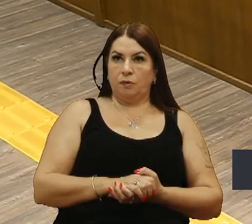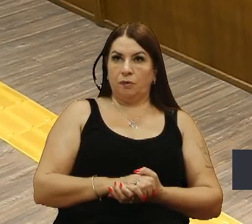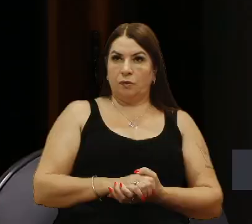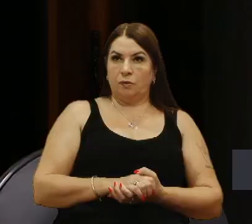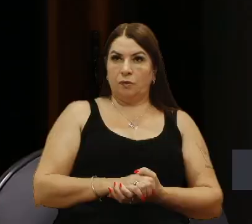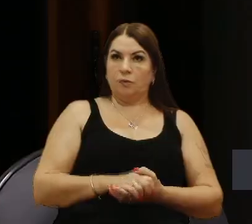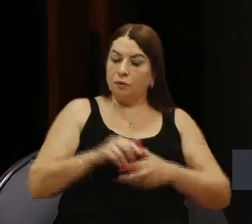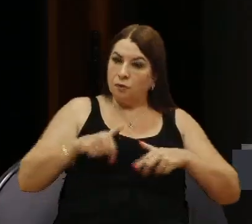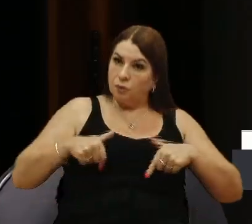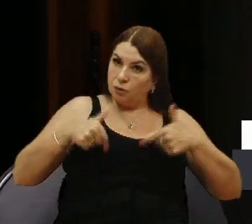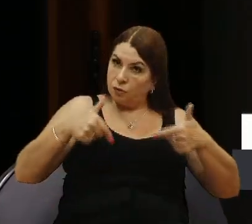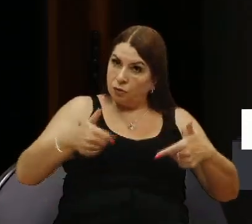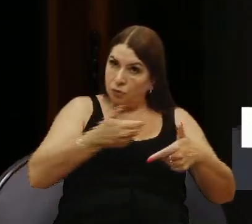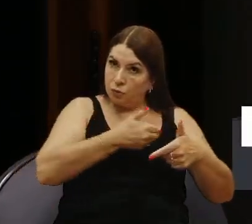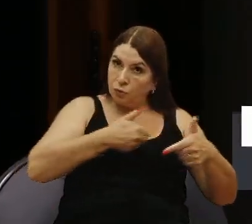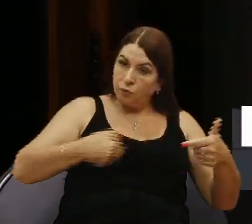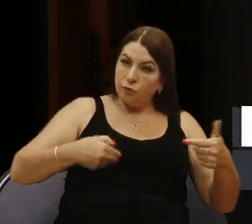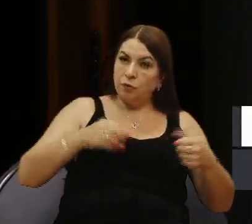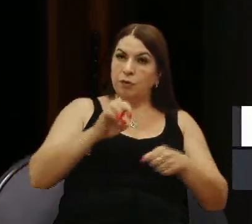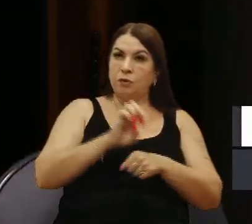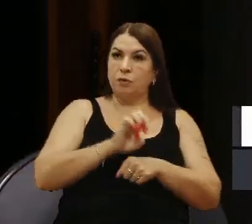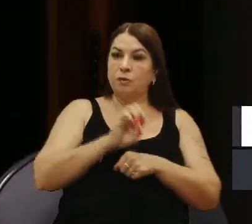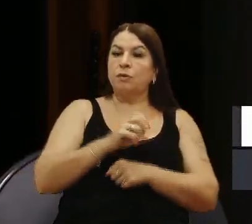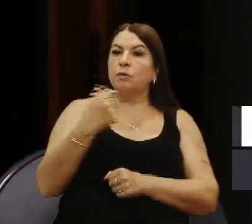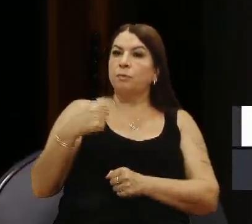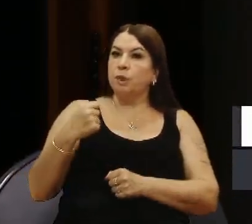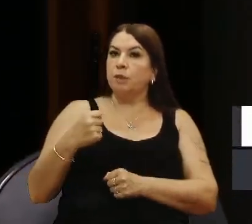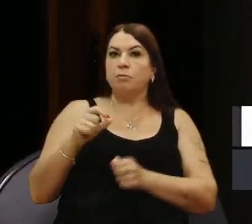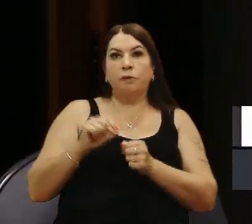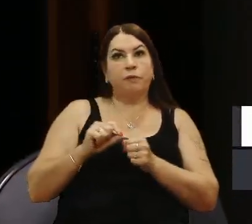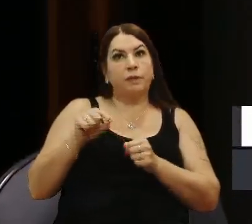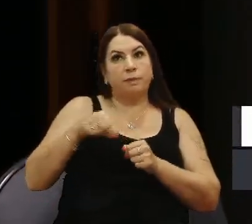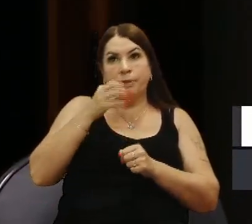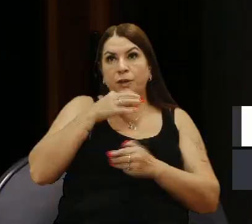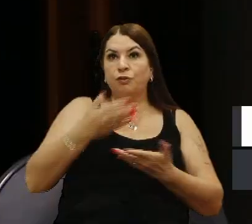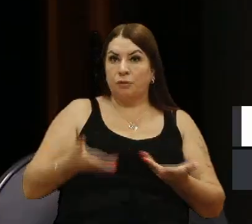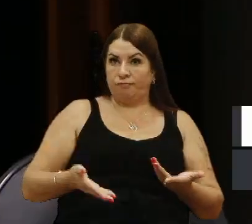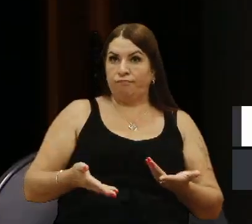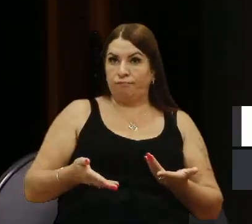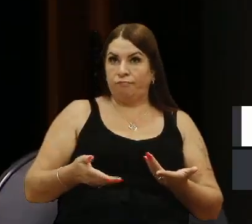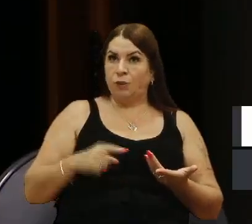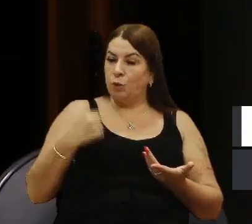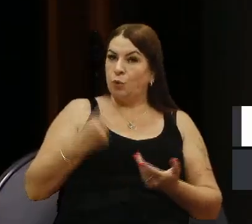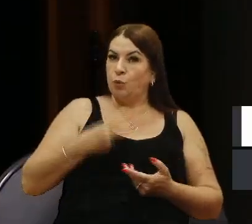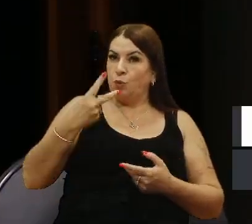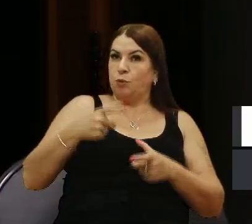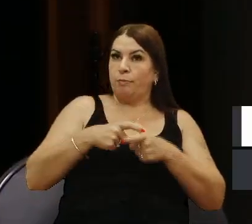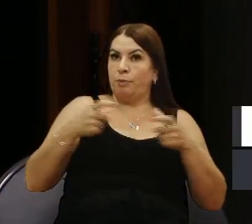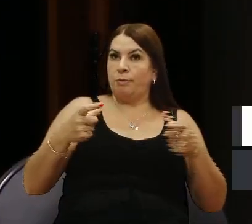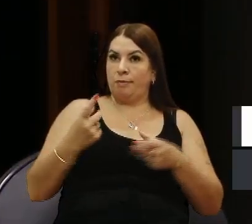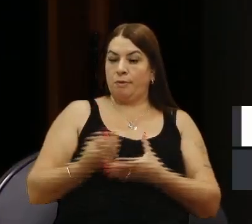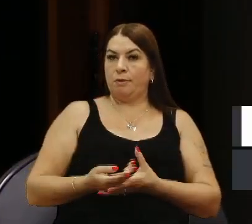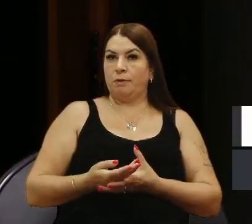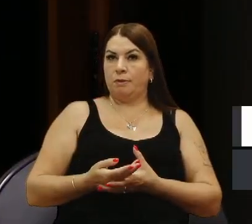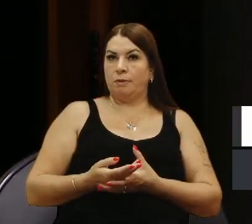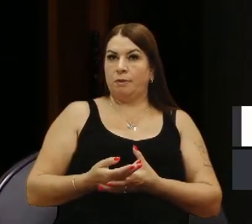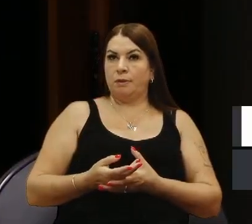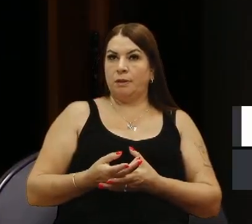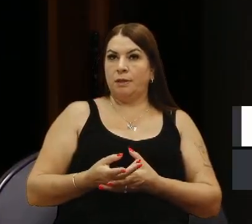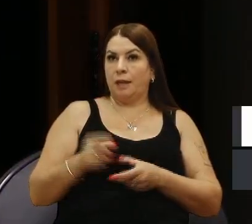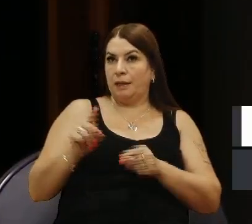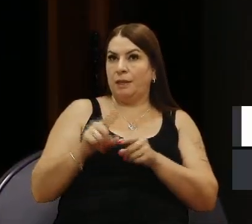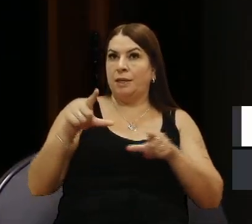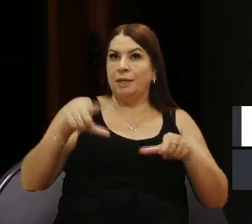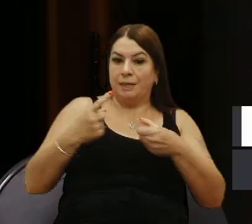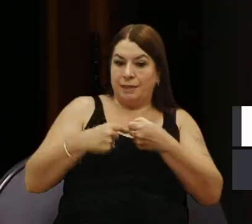das ações que o governo do Estado precisa fazer com Caxias. Nós somos o segundo maior colégio eleitoral